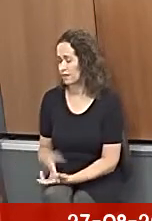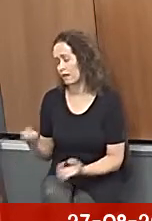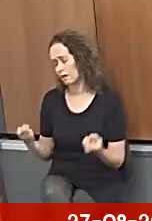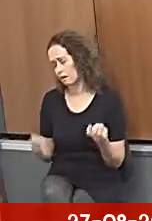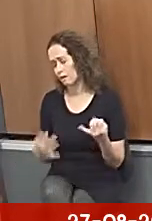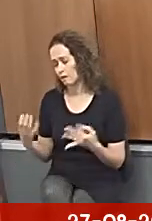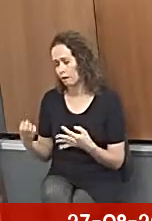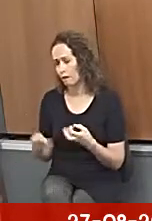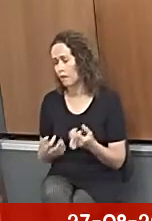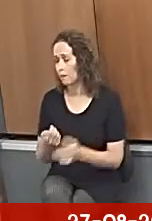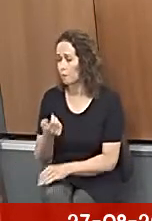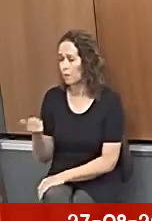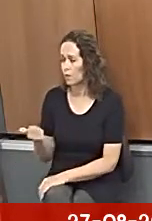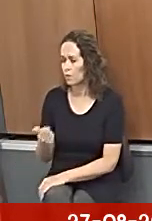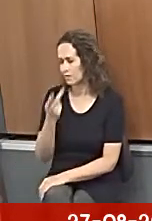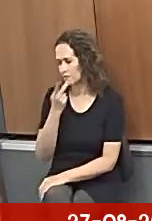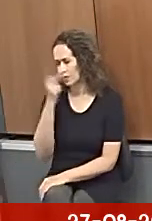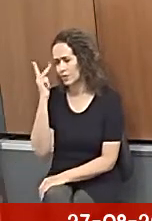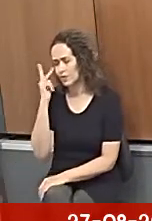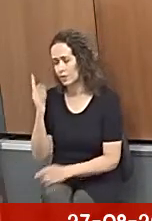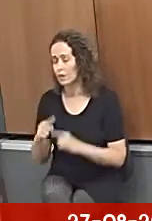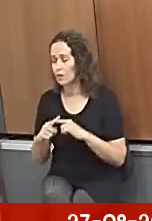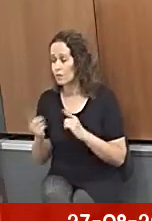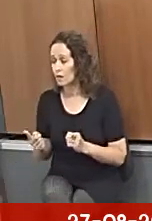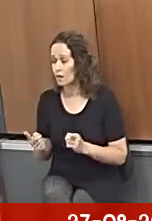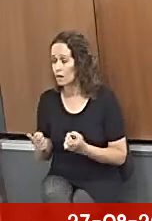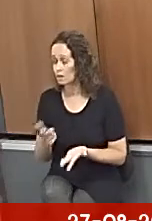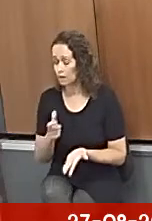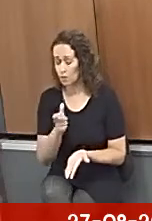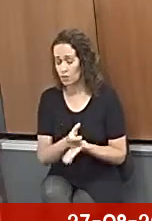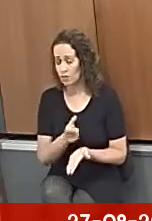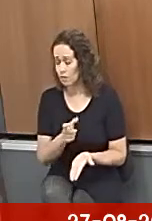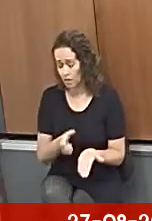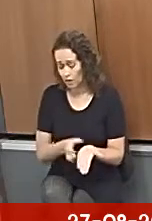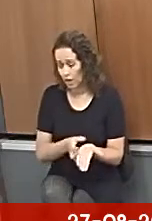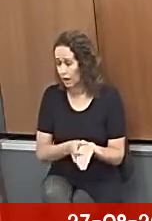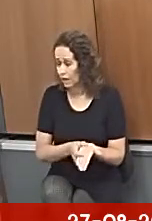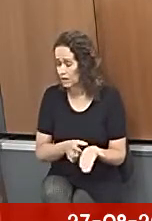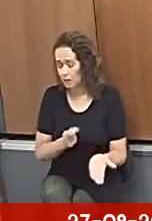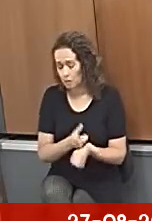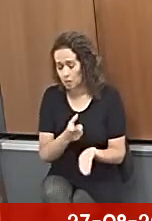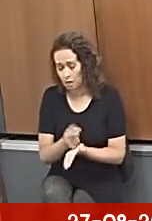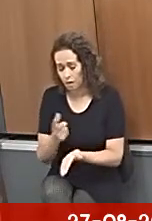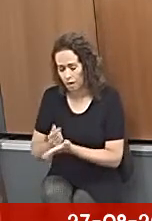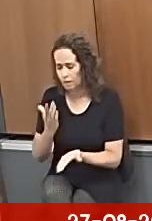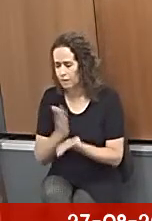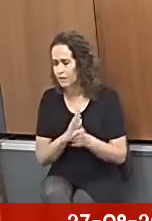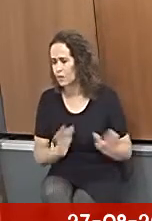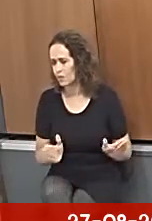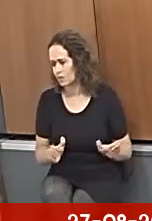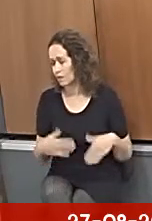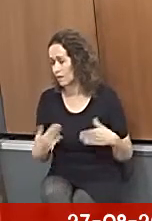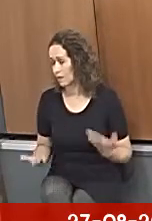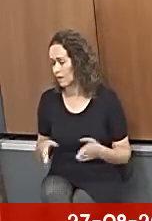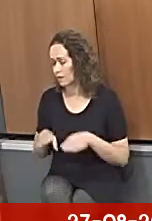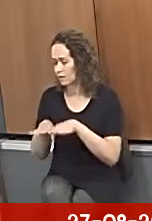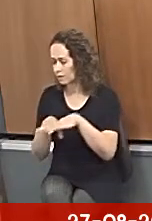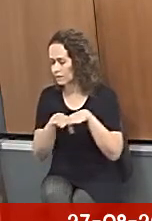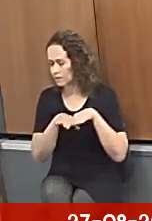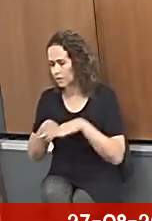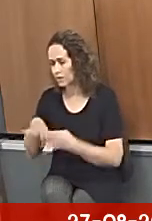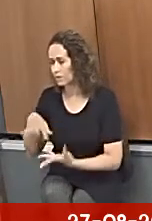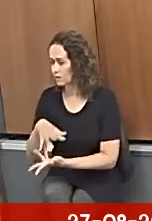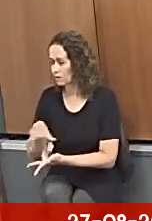poucas as pessoas mas acontece que está acabando os ingressos e aí o desenho universal é do total e